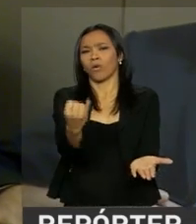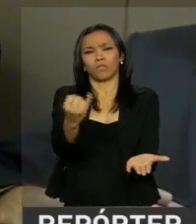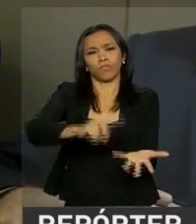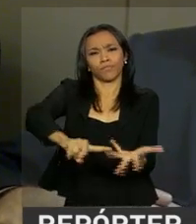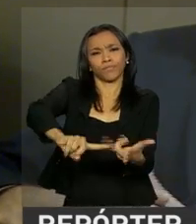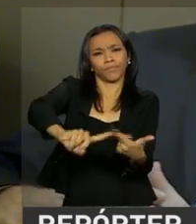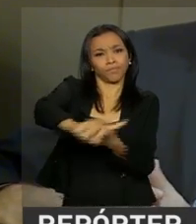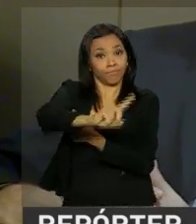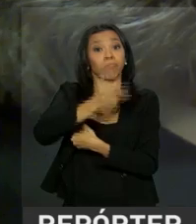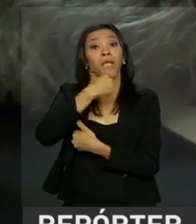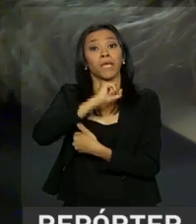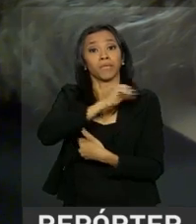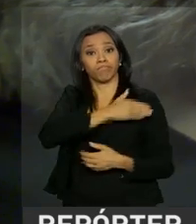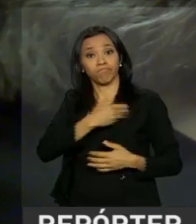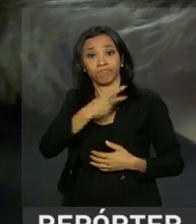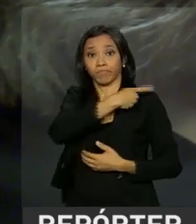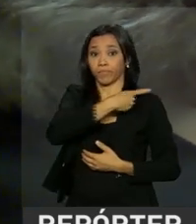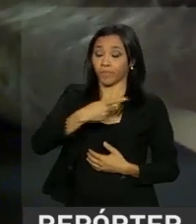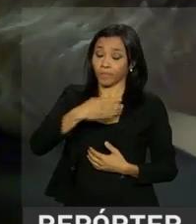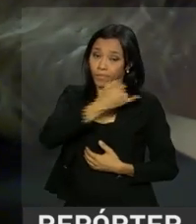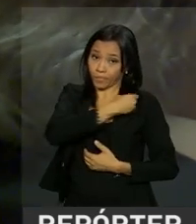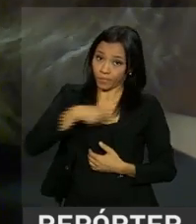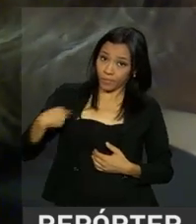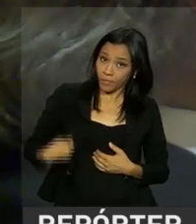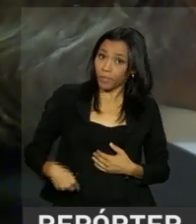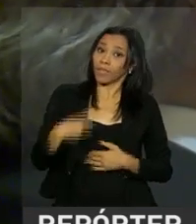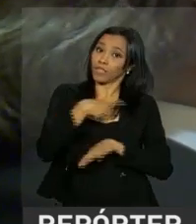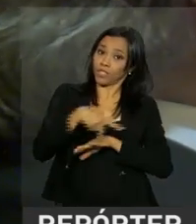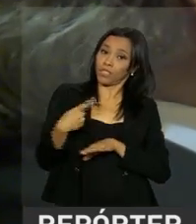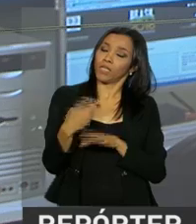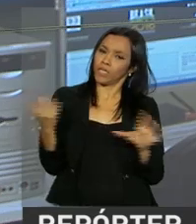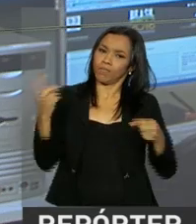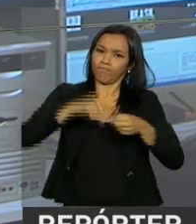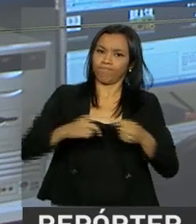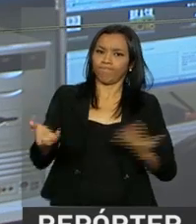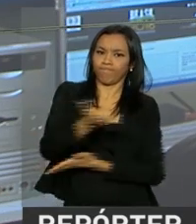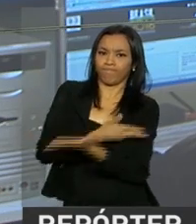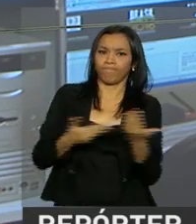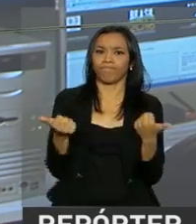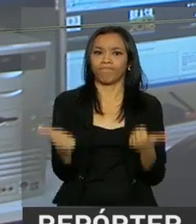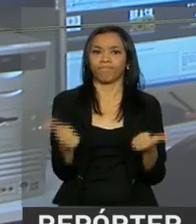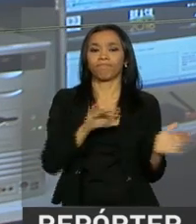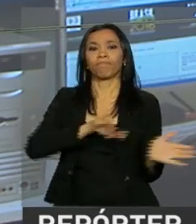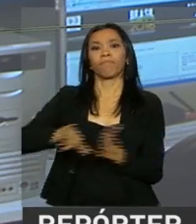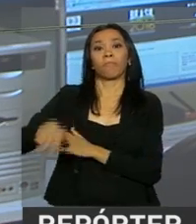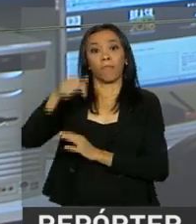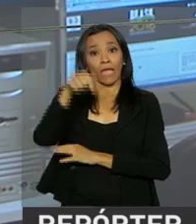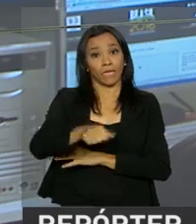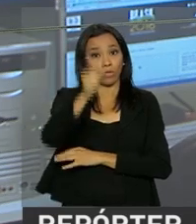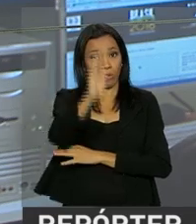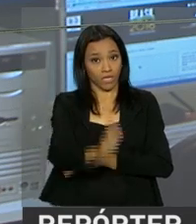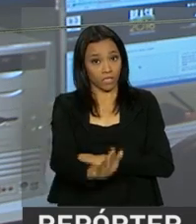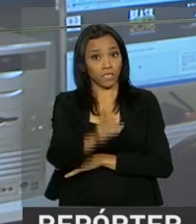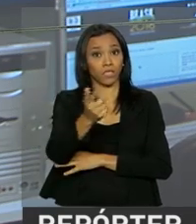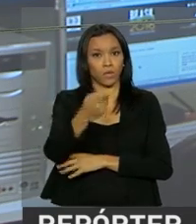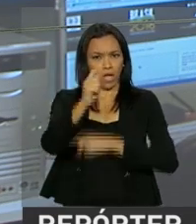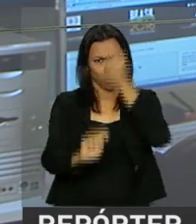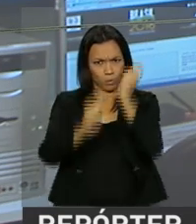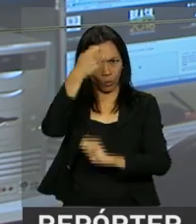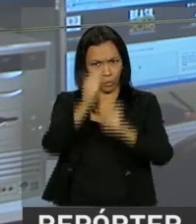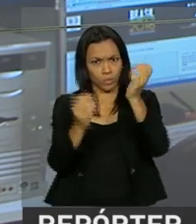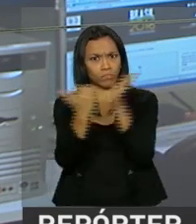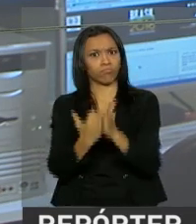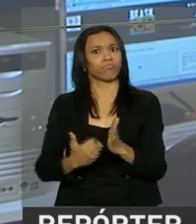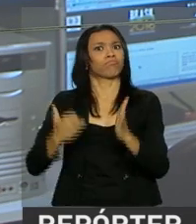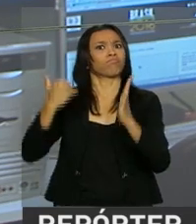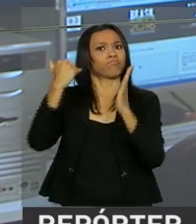e ressaltou a importância da parceria entre os dois países. E aqui no Brasil, a produção das indústrias